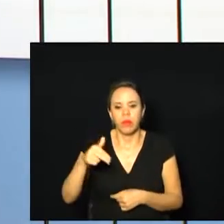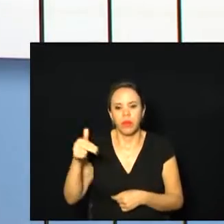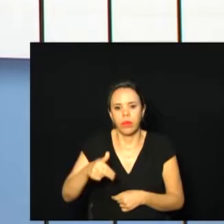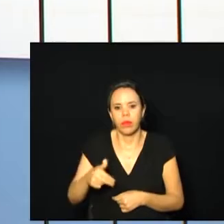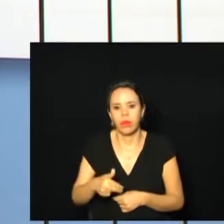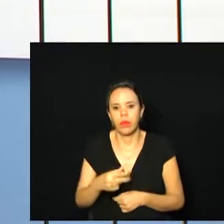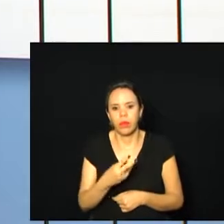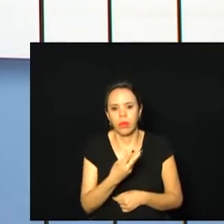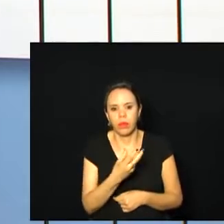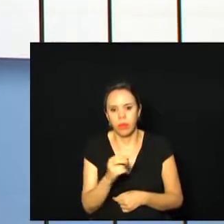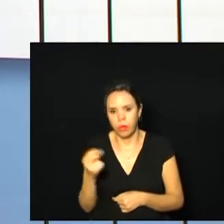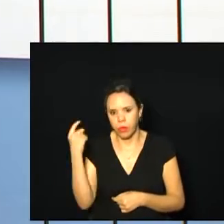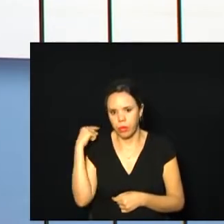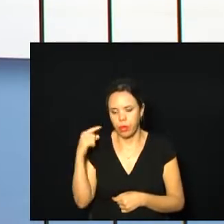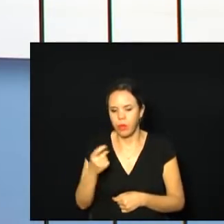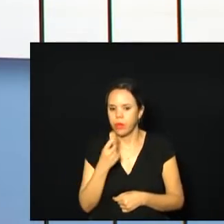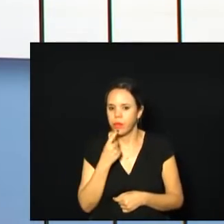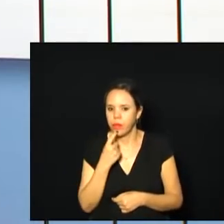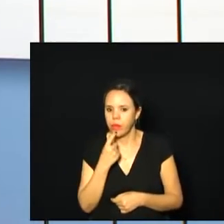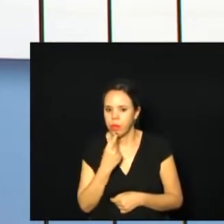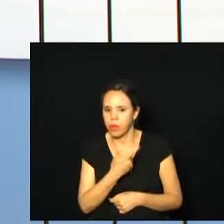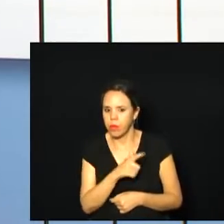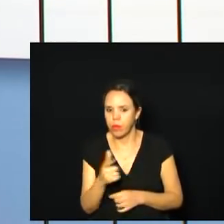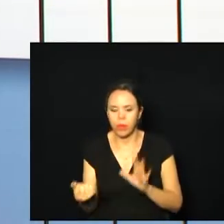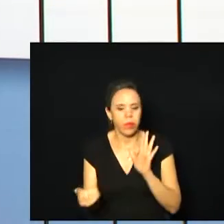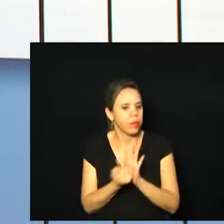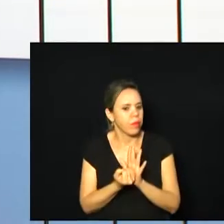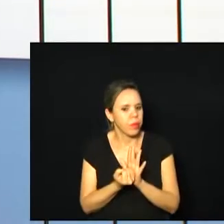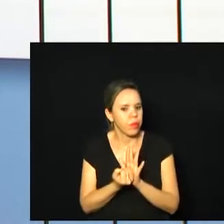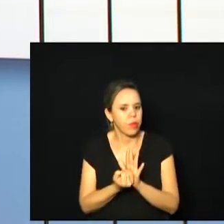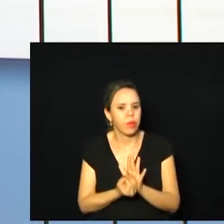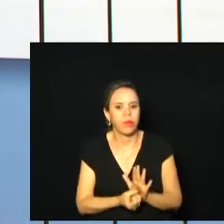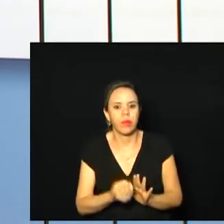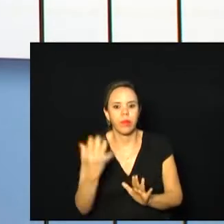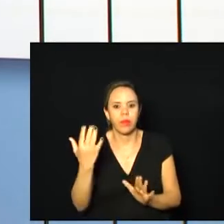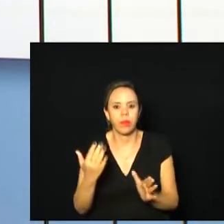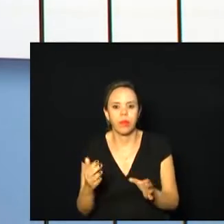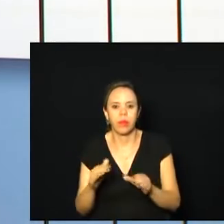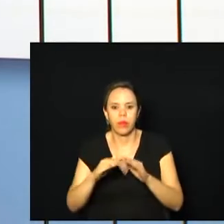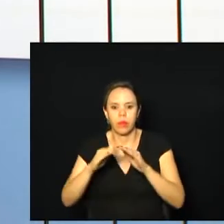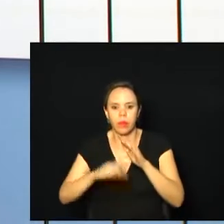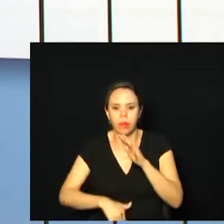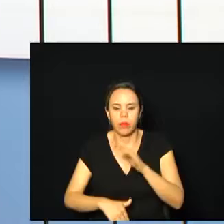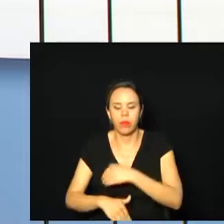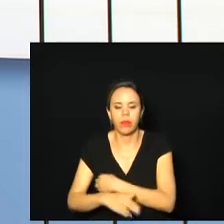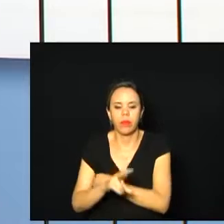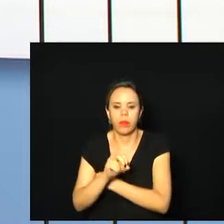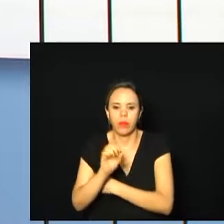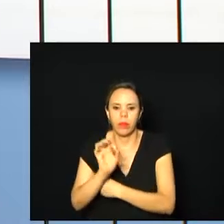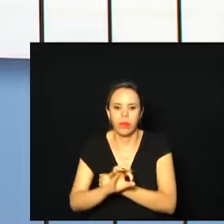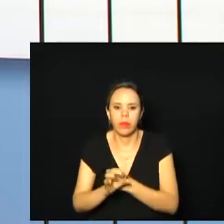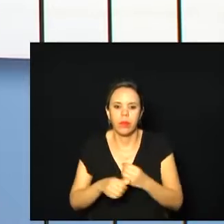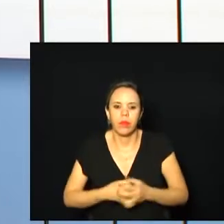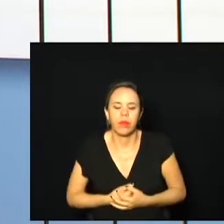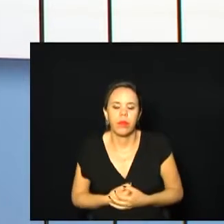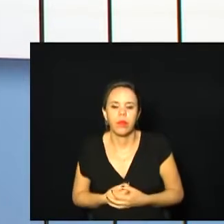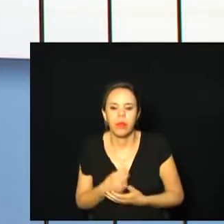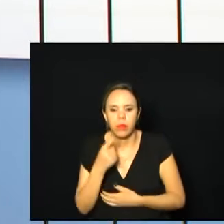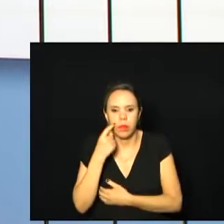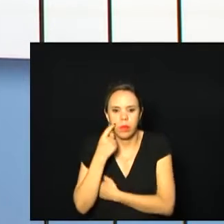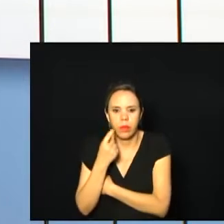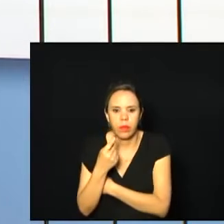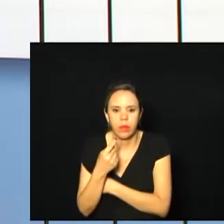de 2020 que Campinas não registrava taxa inferior a 50%. E olha